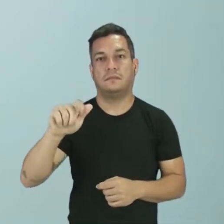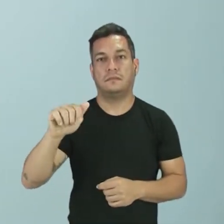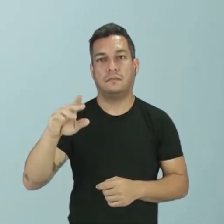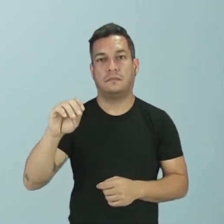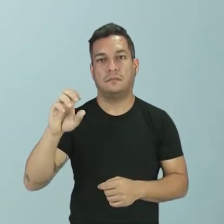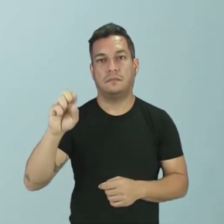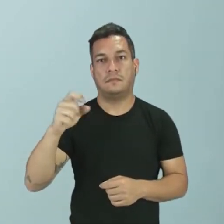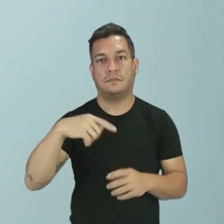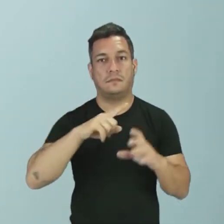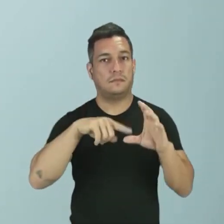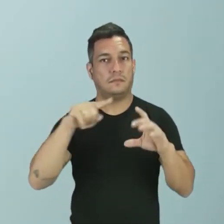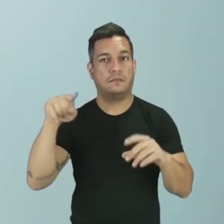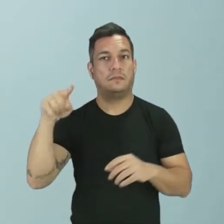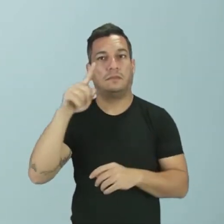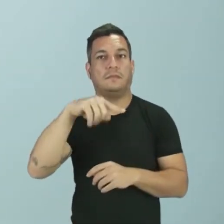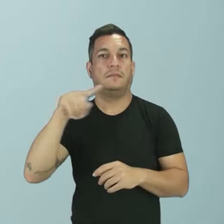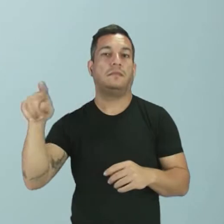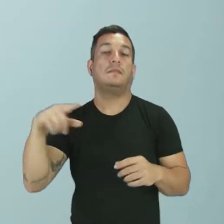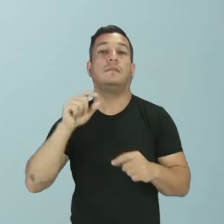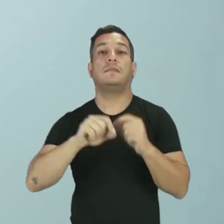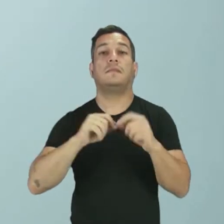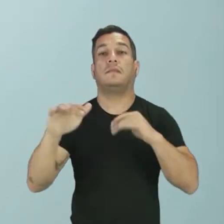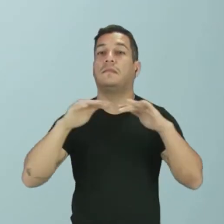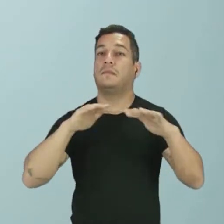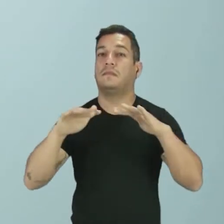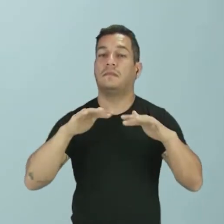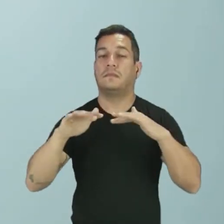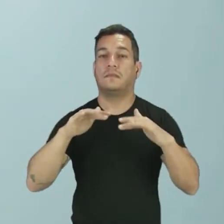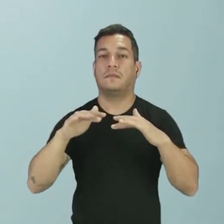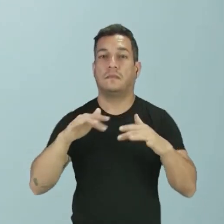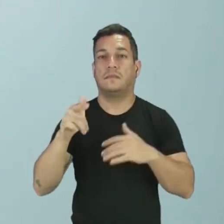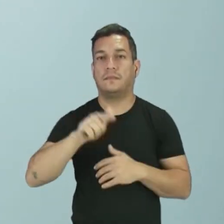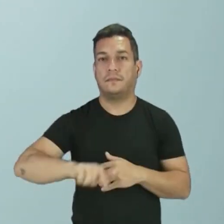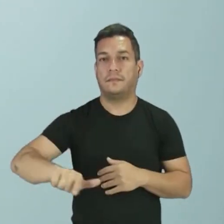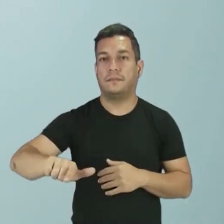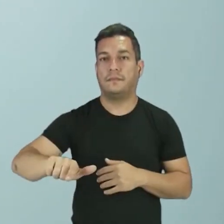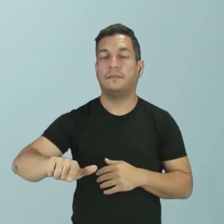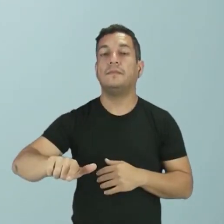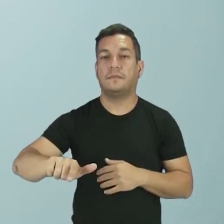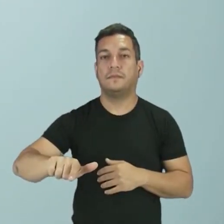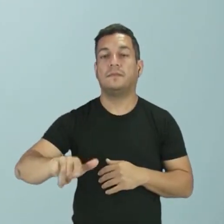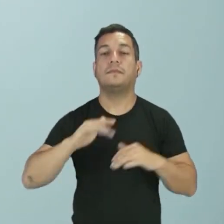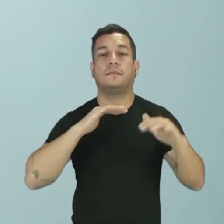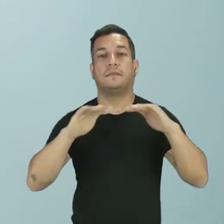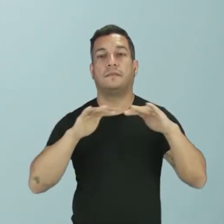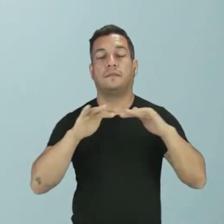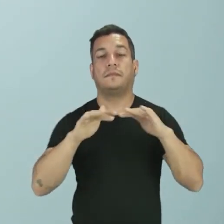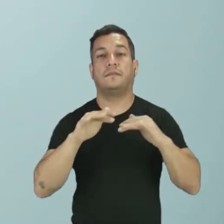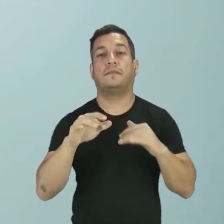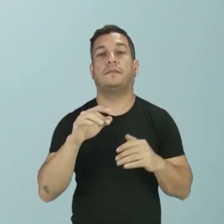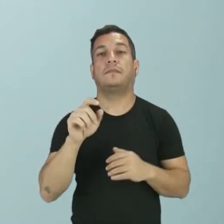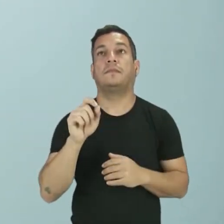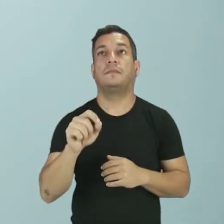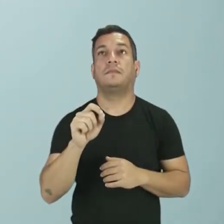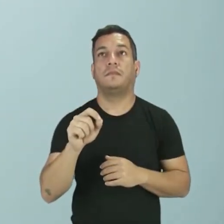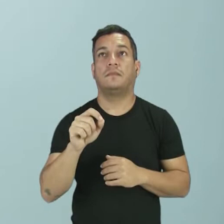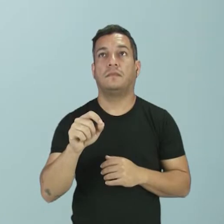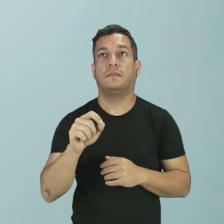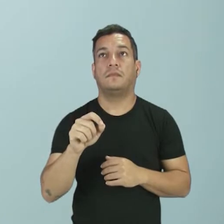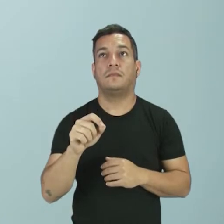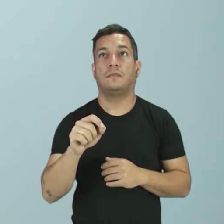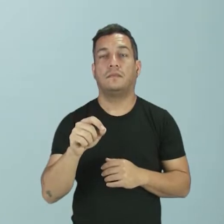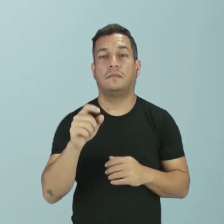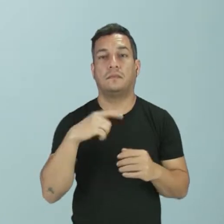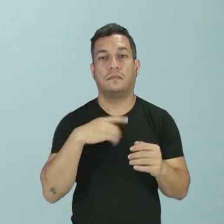gente. As oscilações nada mais são do que movimentos repetitivos. São movimentos que, a partir